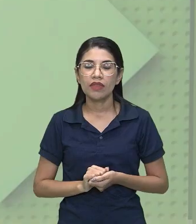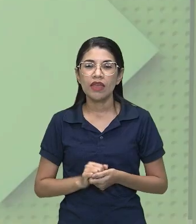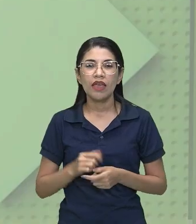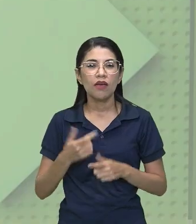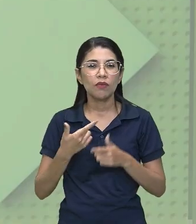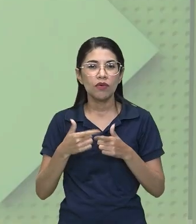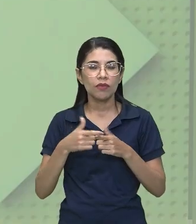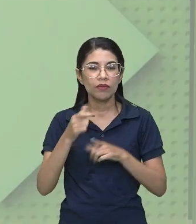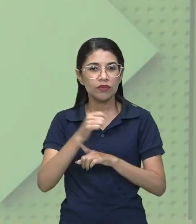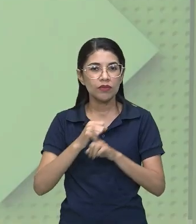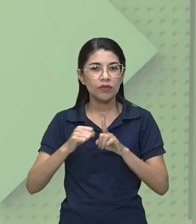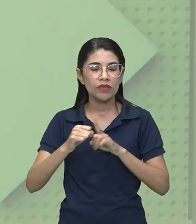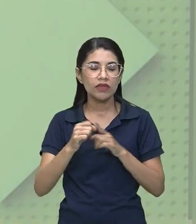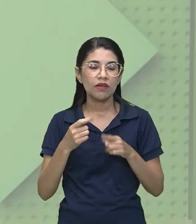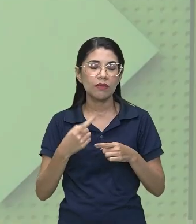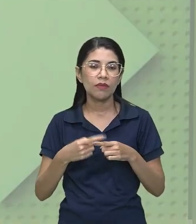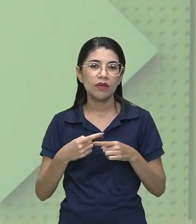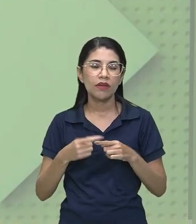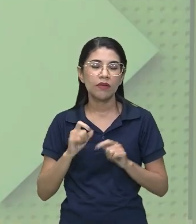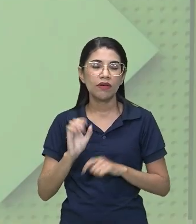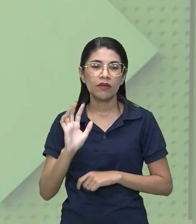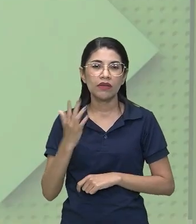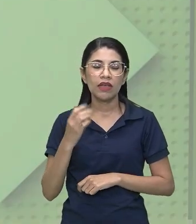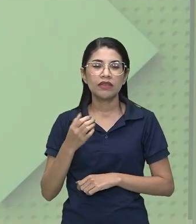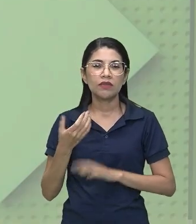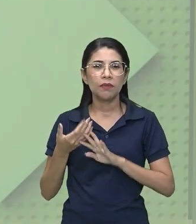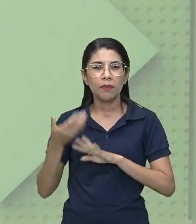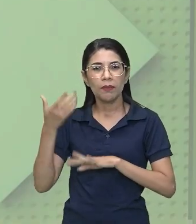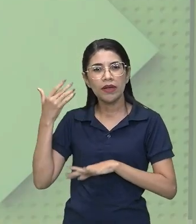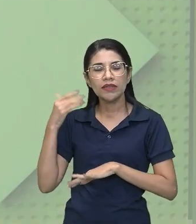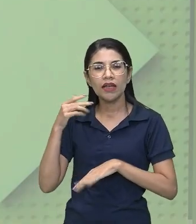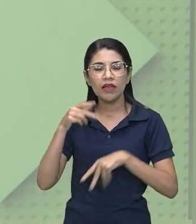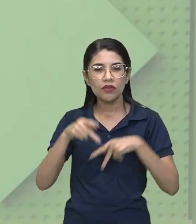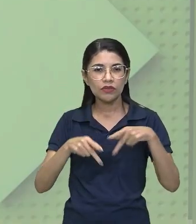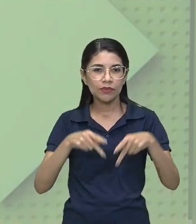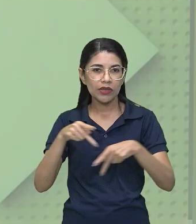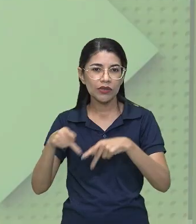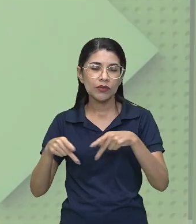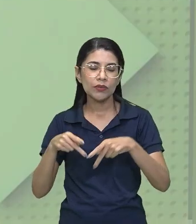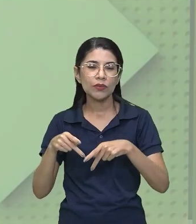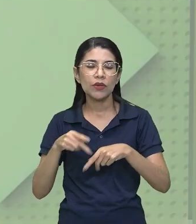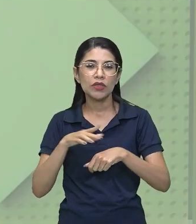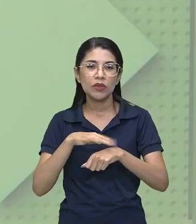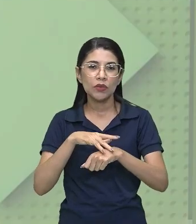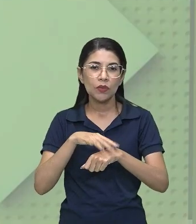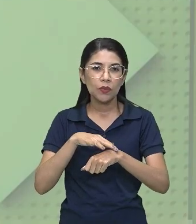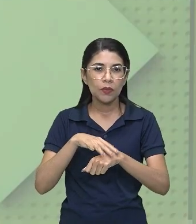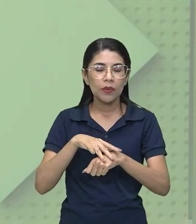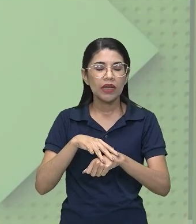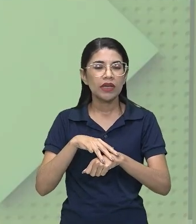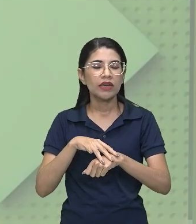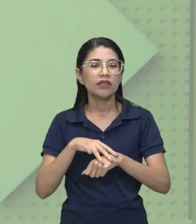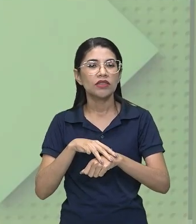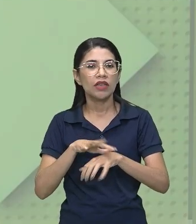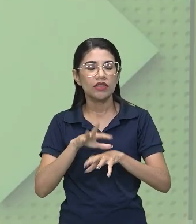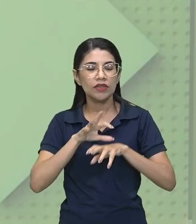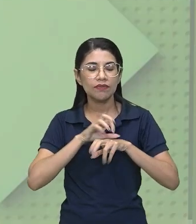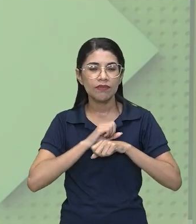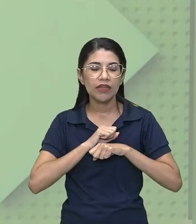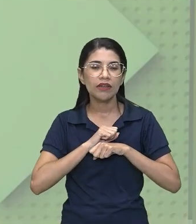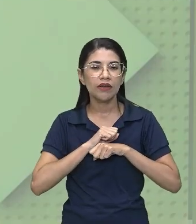social? Porque as pessoas, por muito tempo, as pessoas doentes por hanseníase